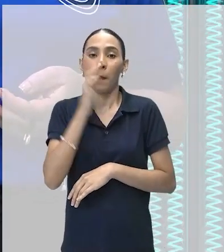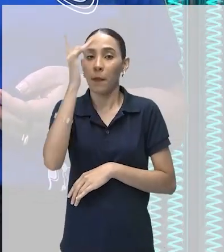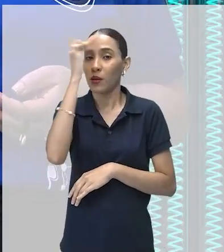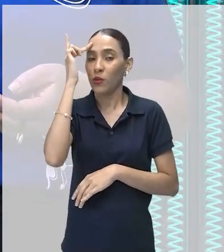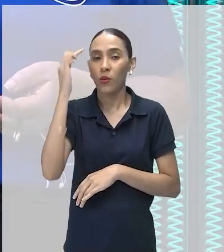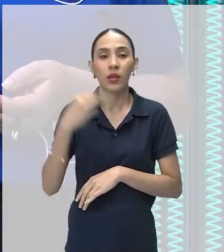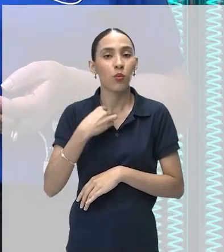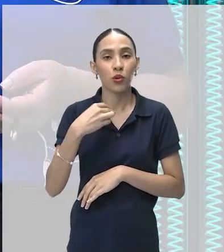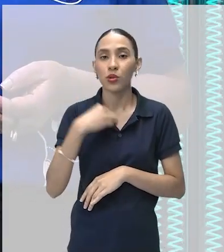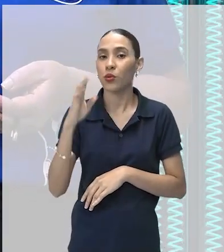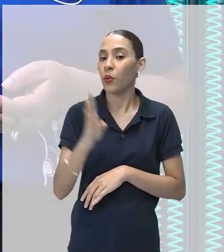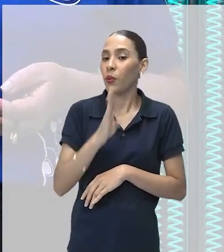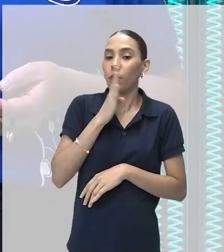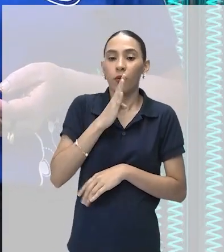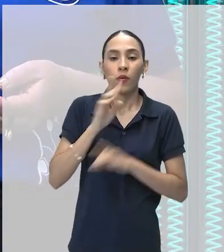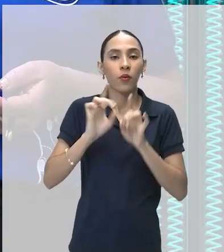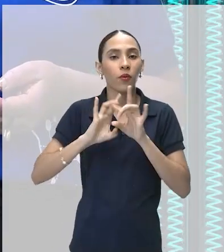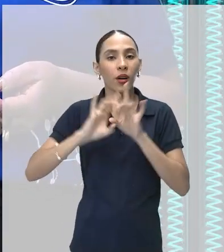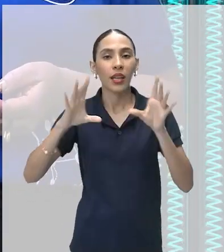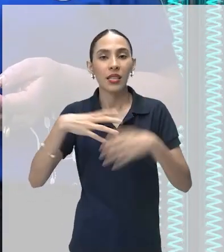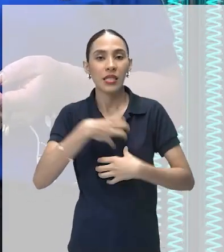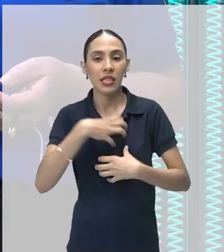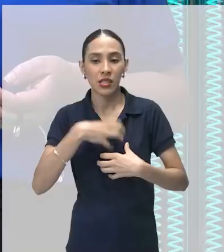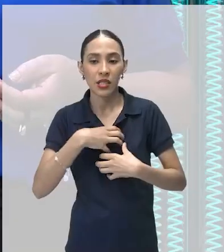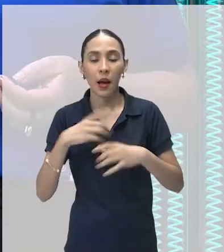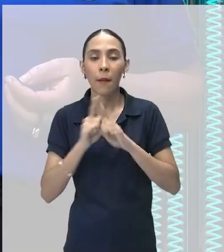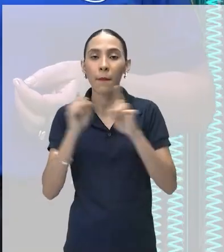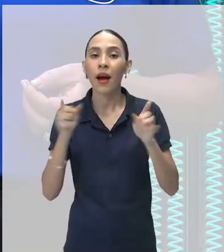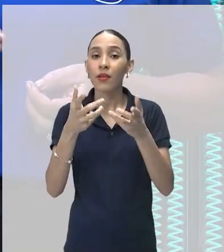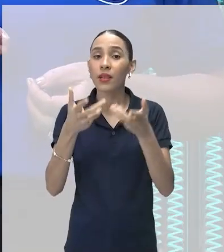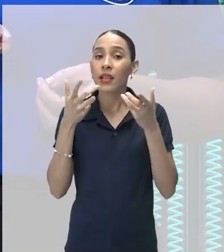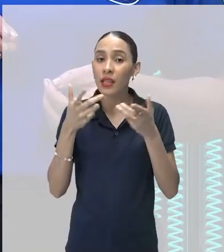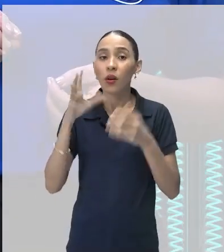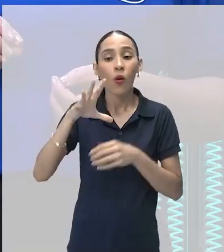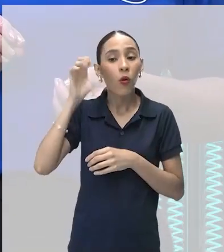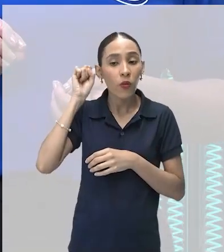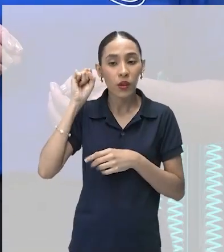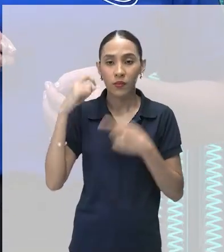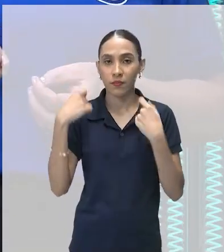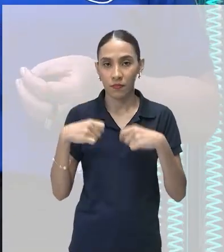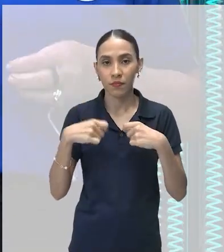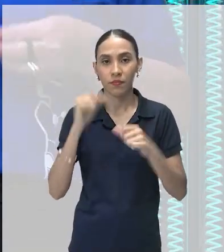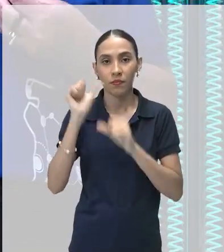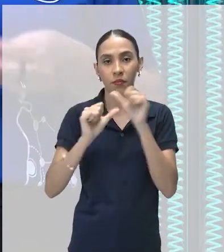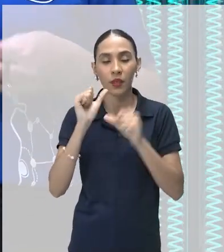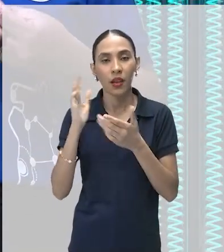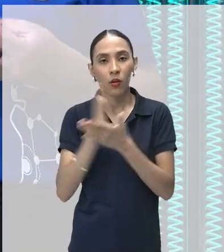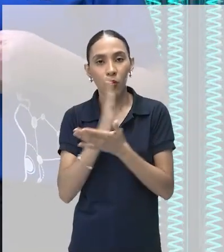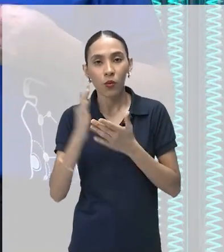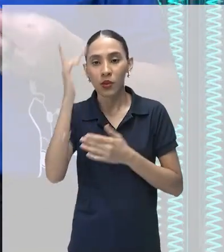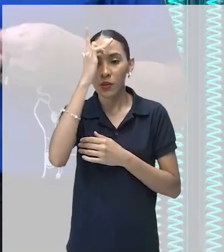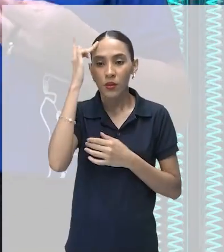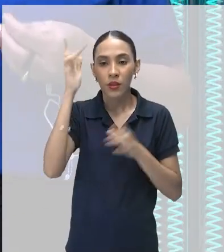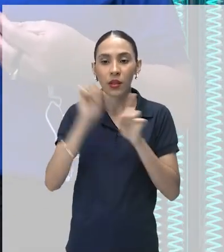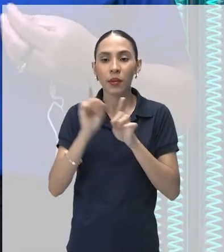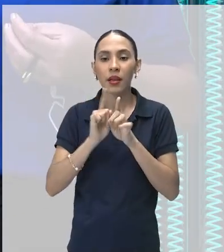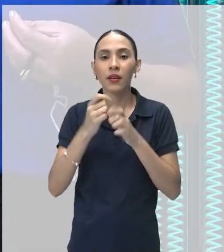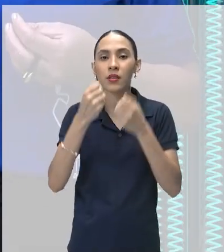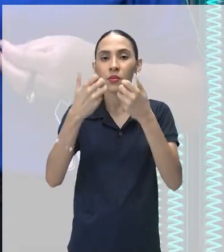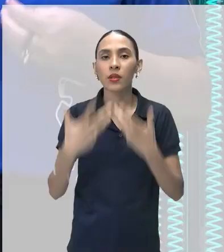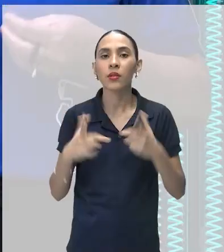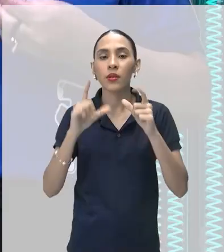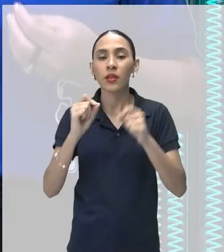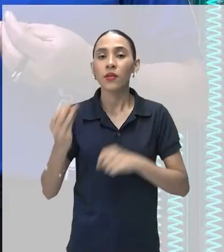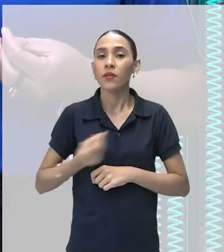de não deixar o público falar o que sentia, mas o que eles queriam ouvir. Né? Algumas pessoas chegam até a